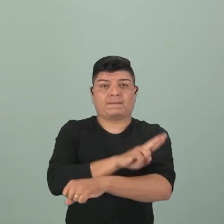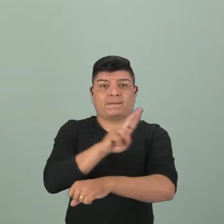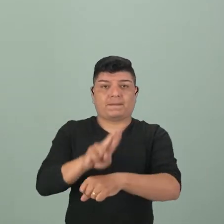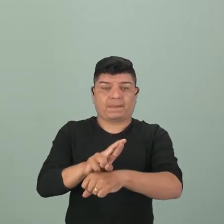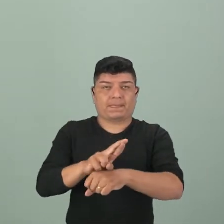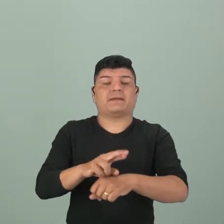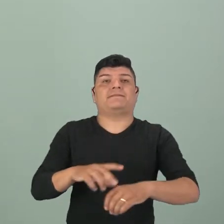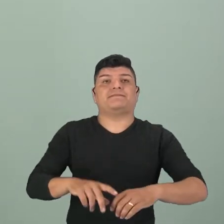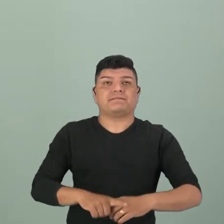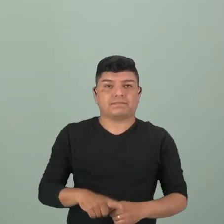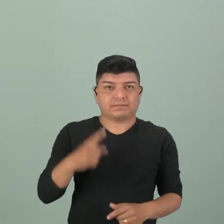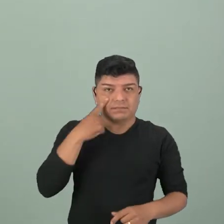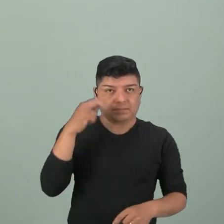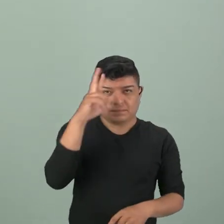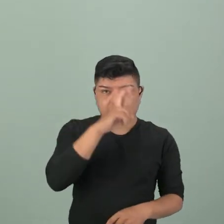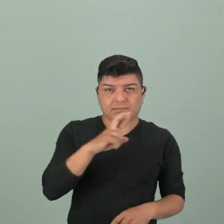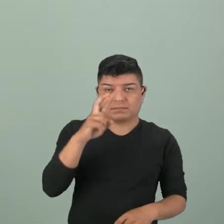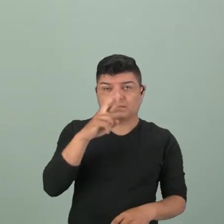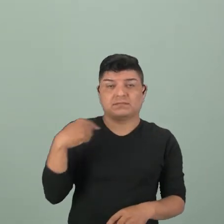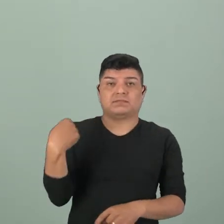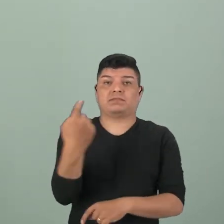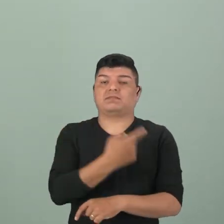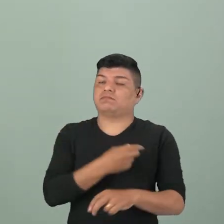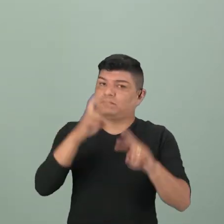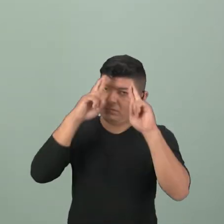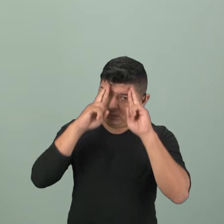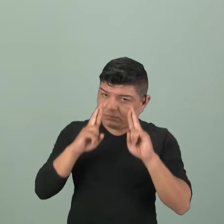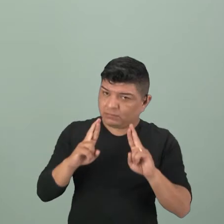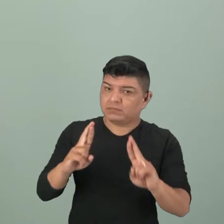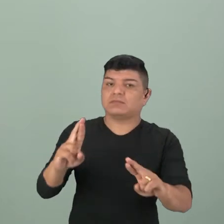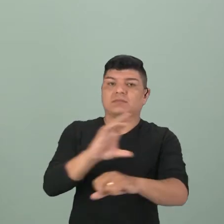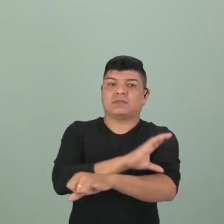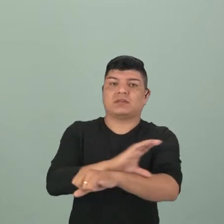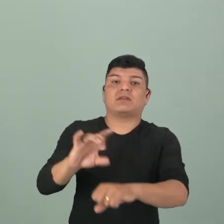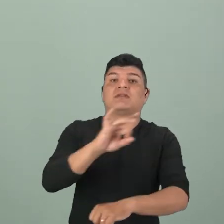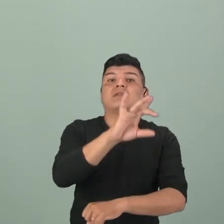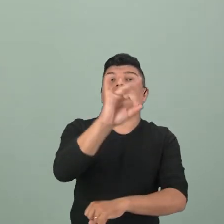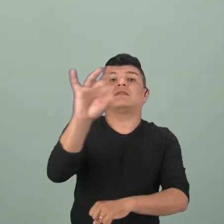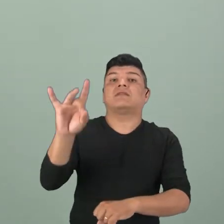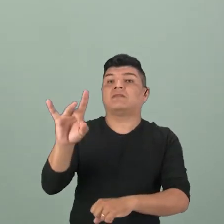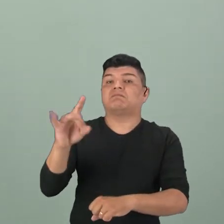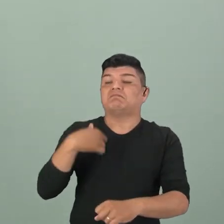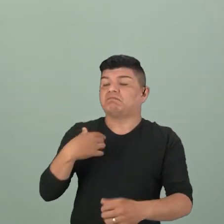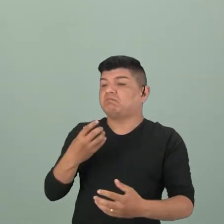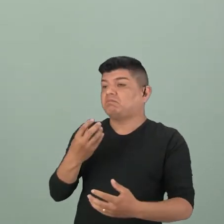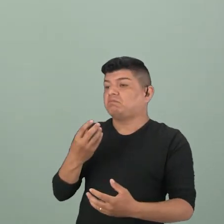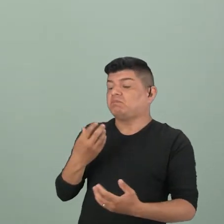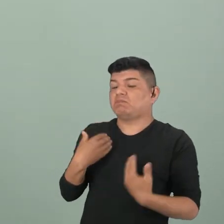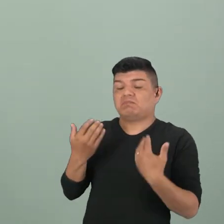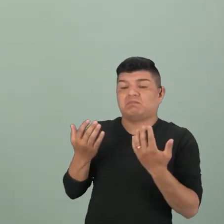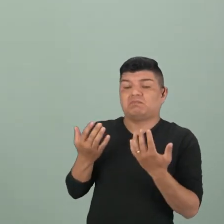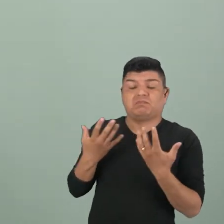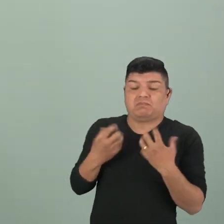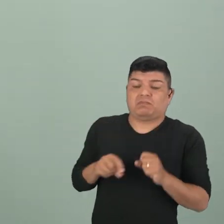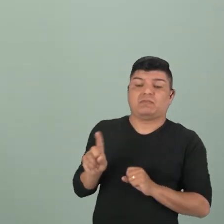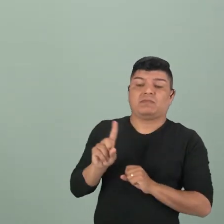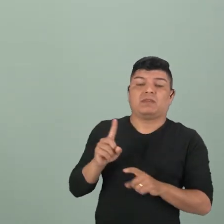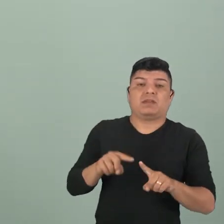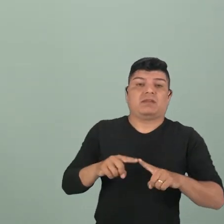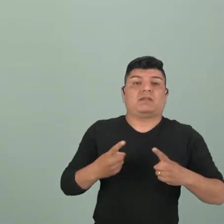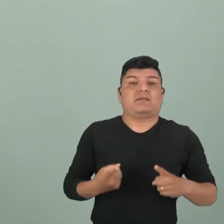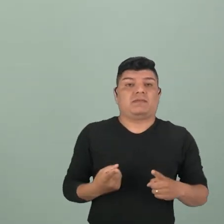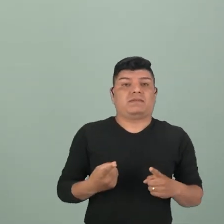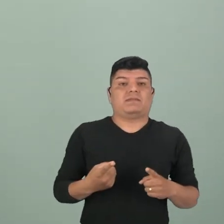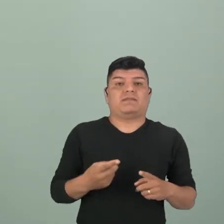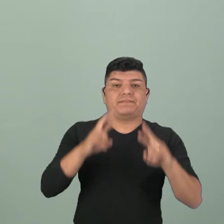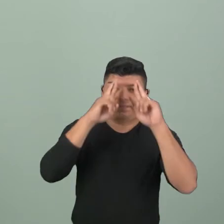religião. Não é isso que você observa? Cabe a nós respeitar a cultura de cada um. Você pode até discordar de uma coisa ou outra, mas aí entra